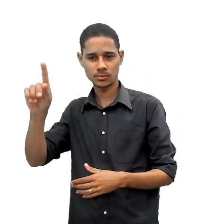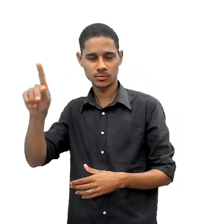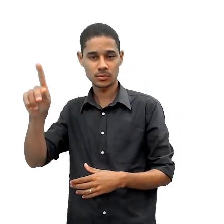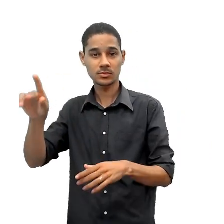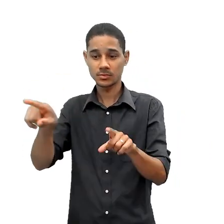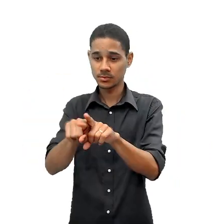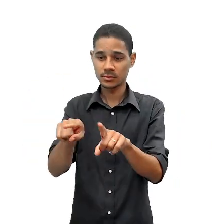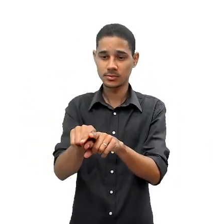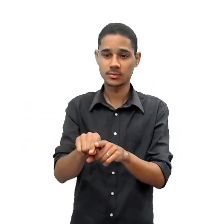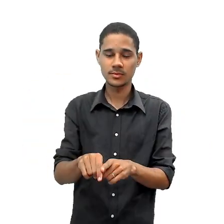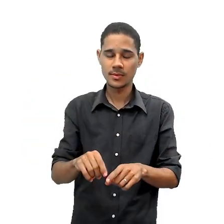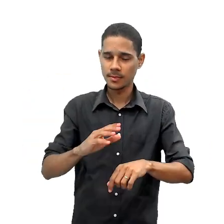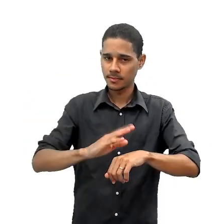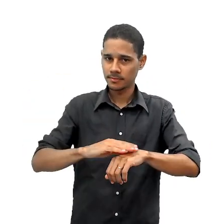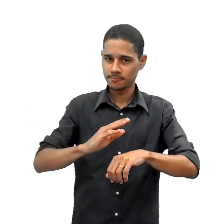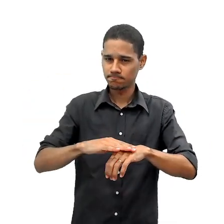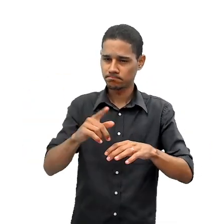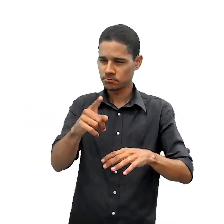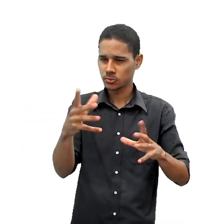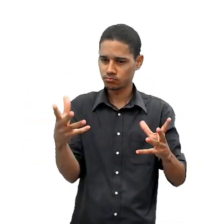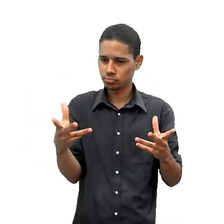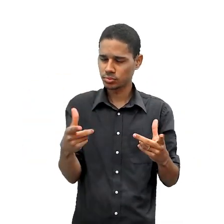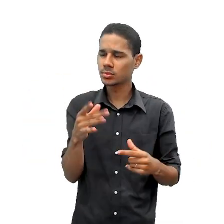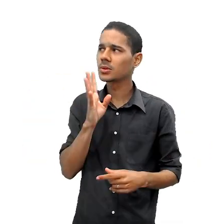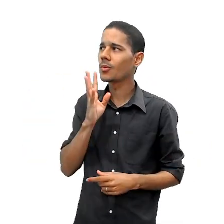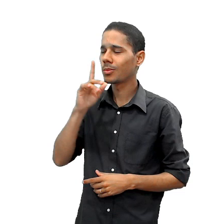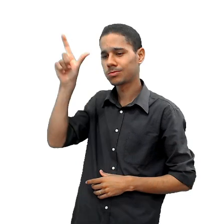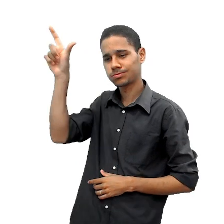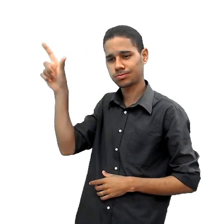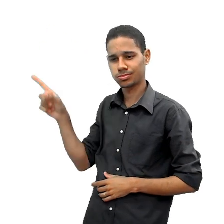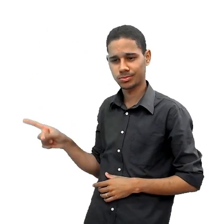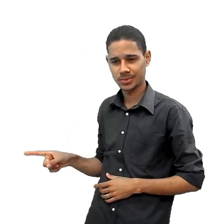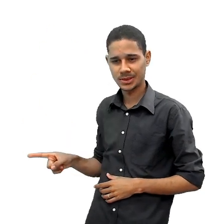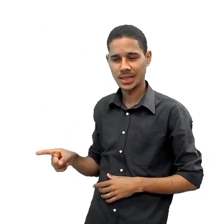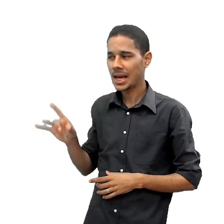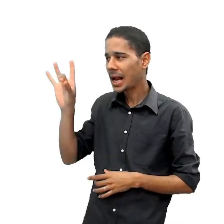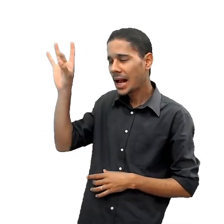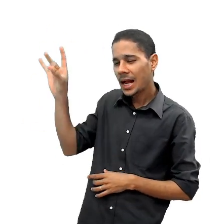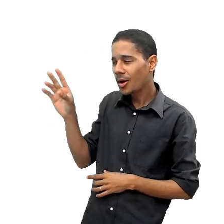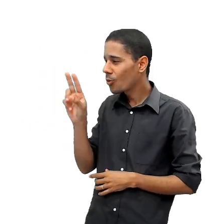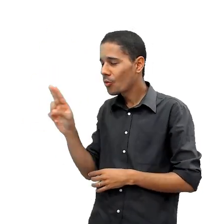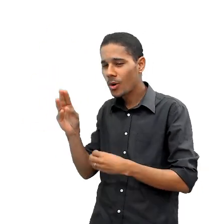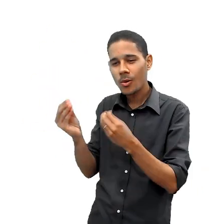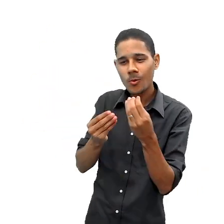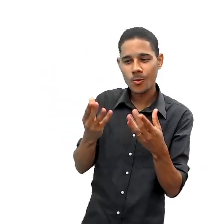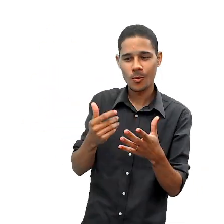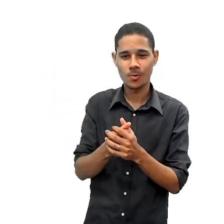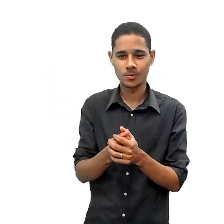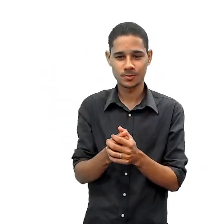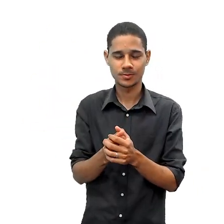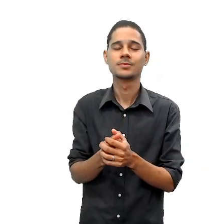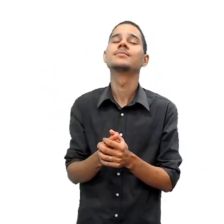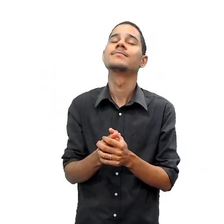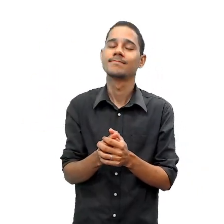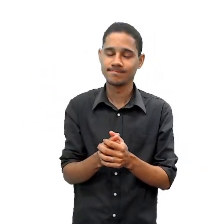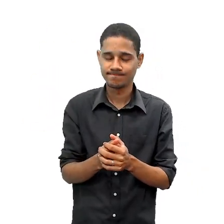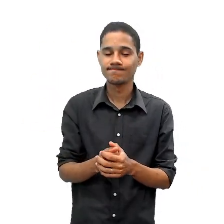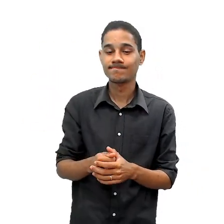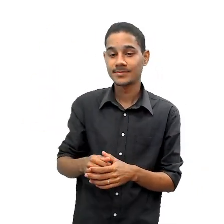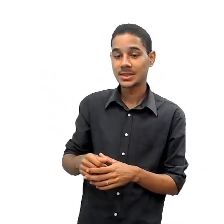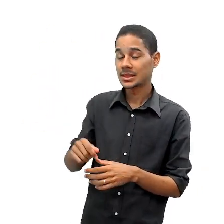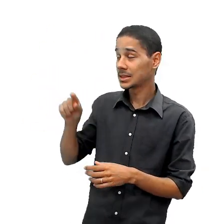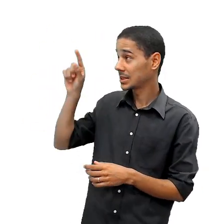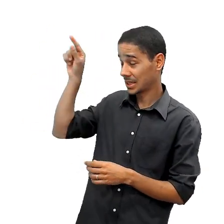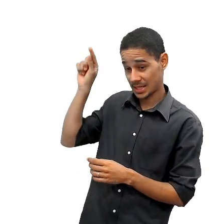Você precisa ter o domínio, você precisa saber como cada um desses detalhes funciona, porque dependendo deles,